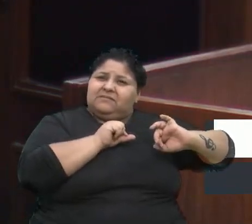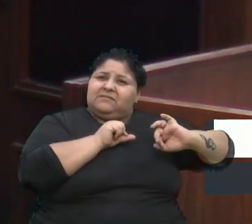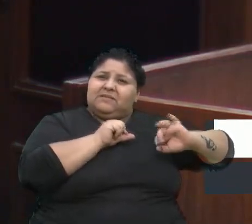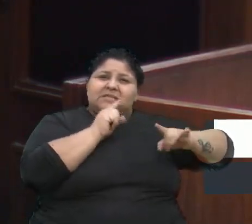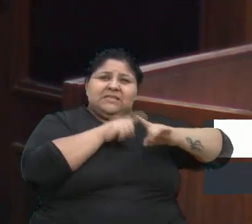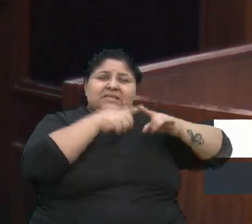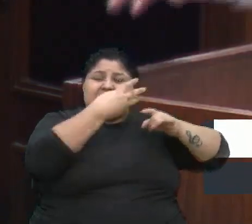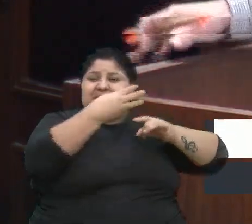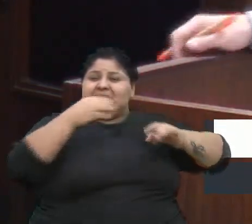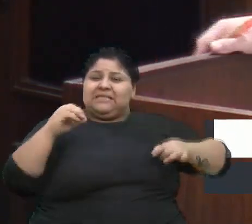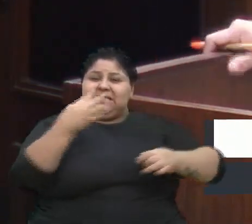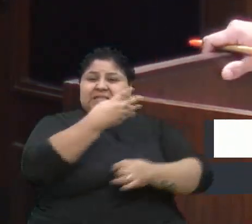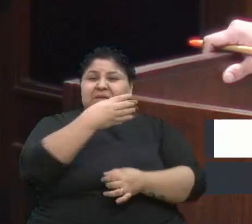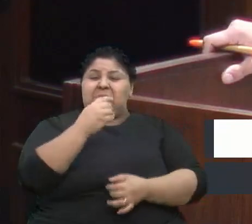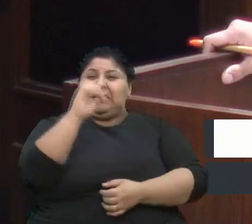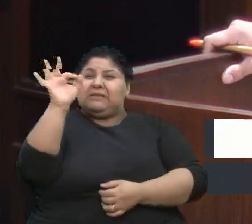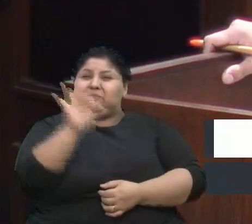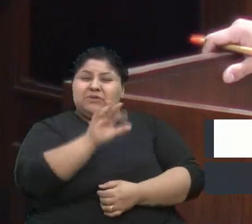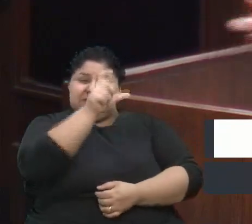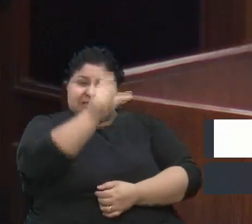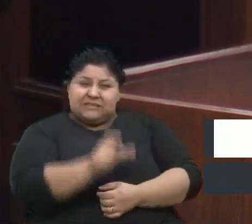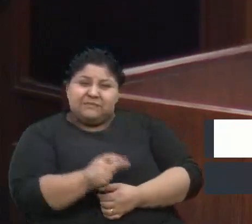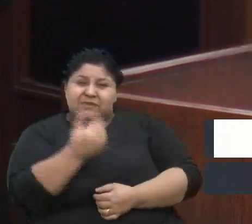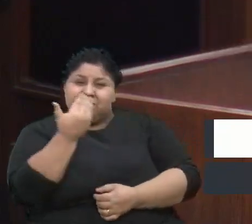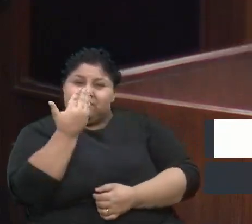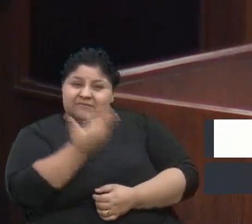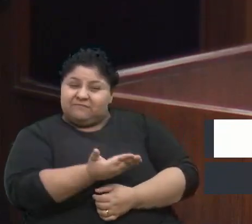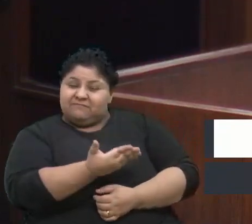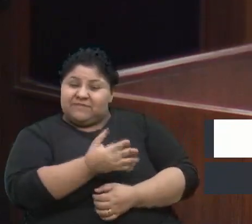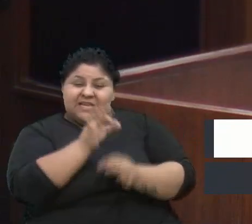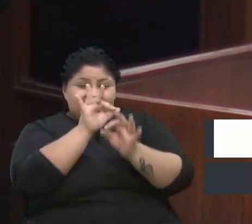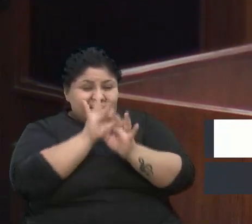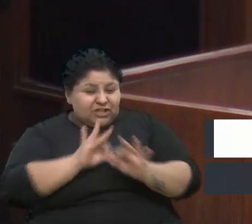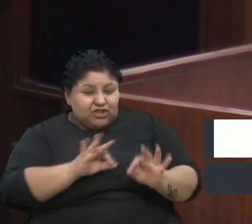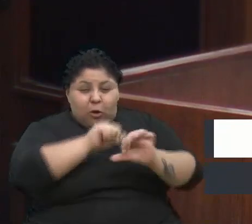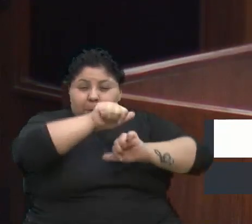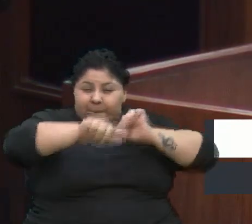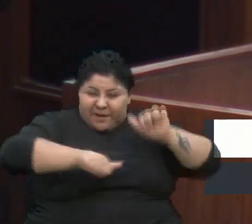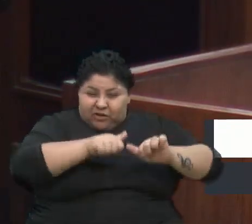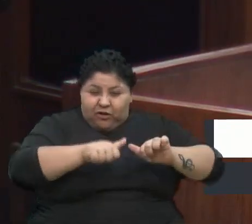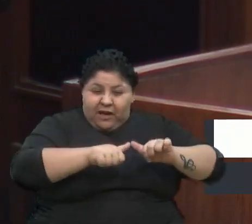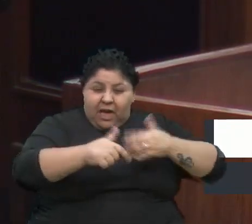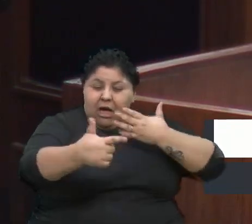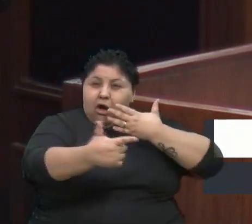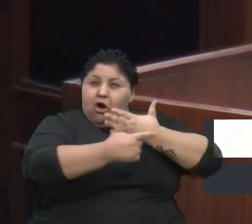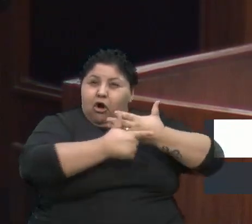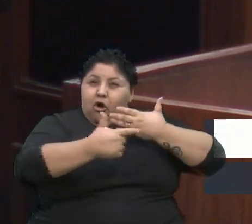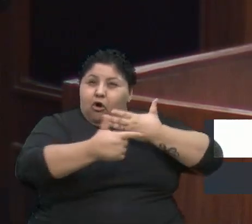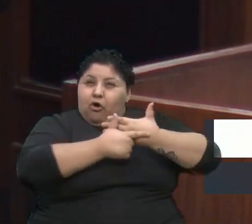30%, 40% dessas pessoas que estão aí é simplesmente para renovar uma receita.